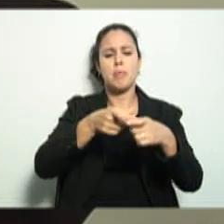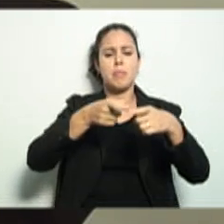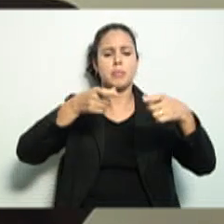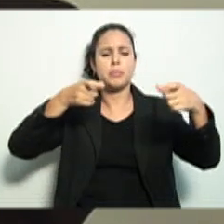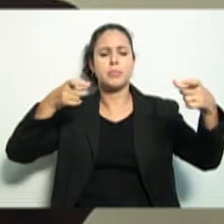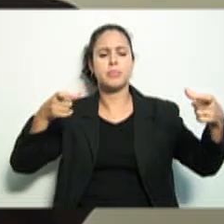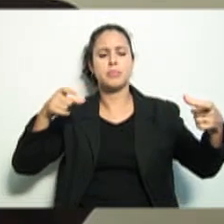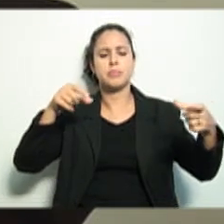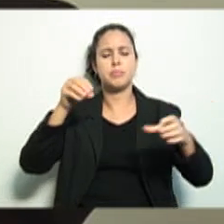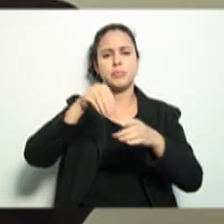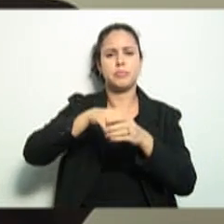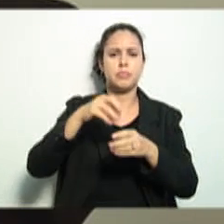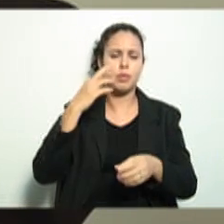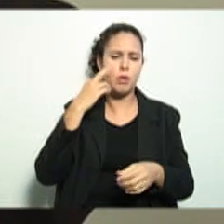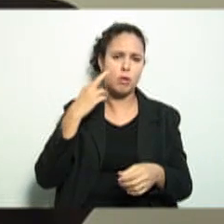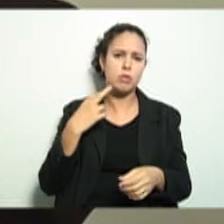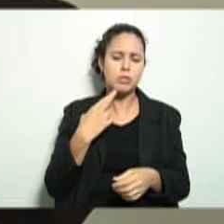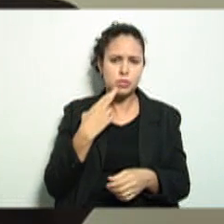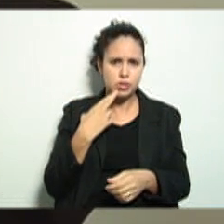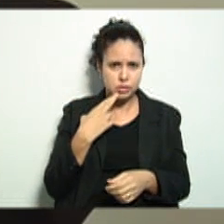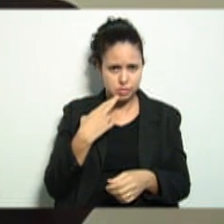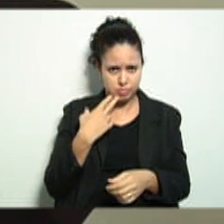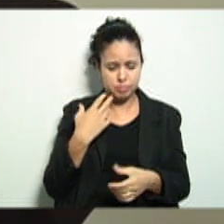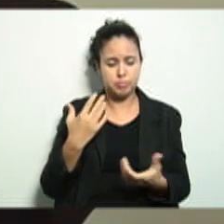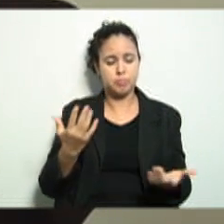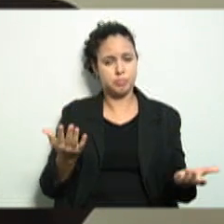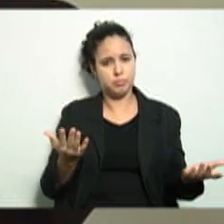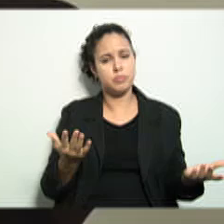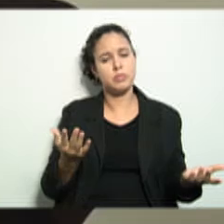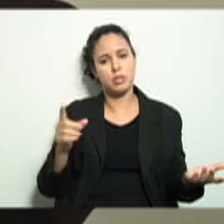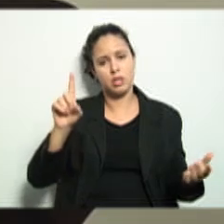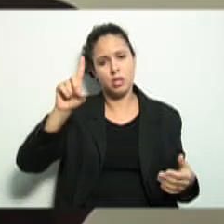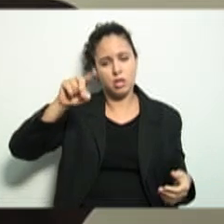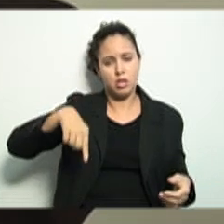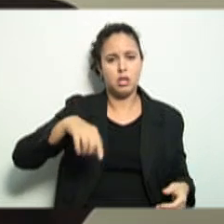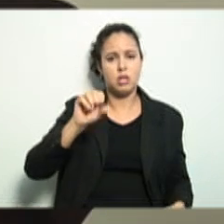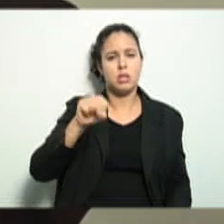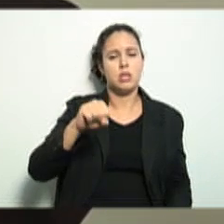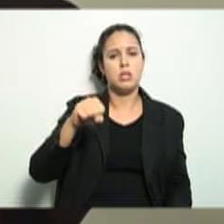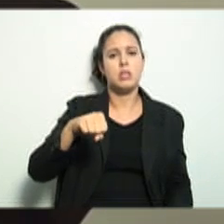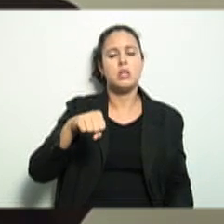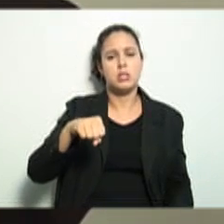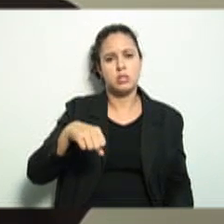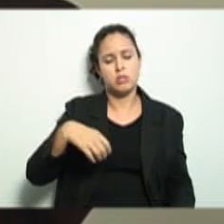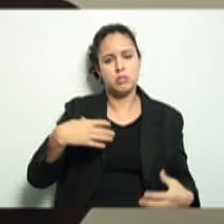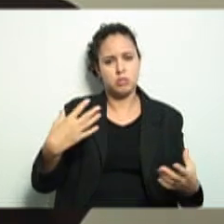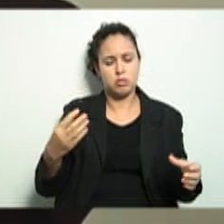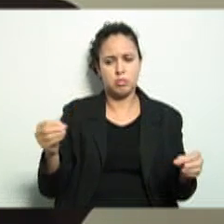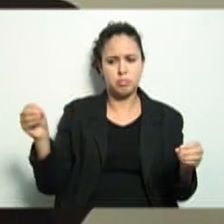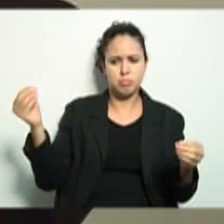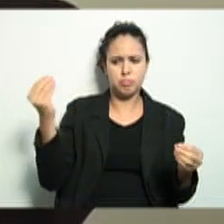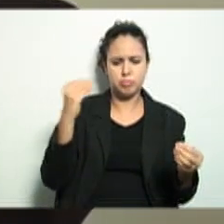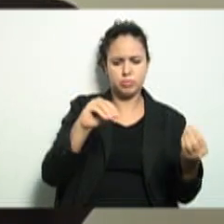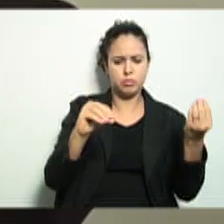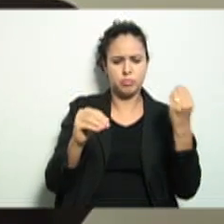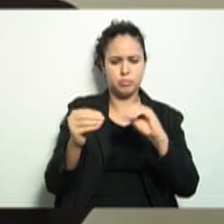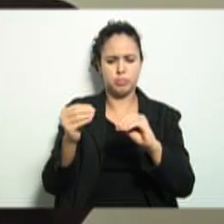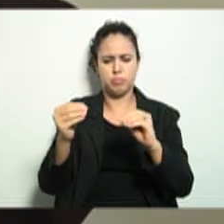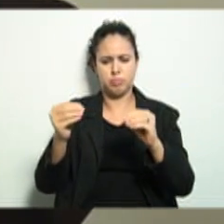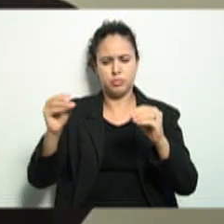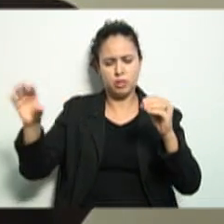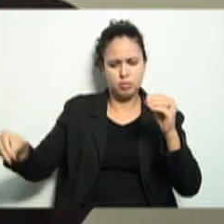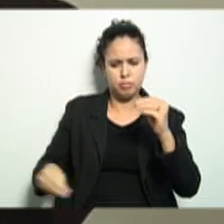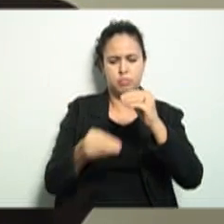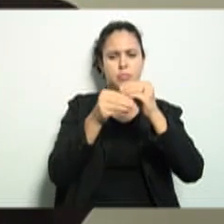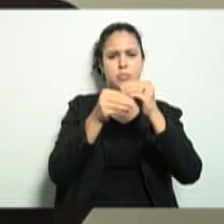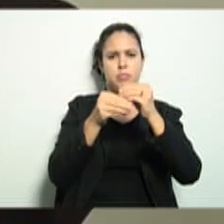dizer que os grandes potenciais são os potenciais de agregação de valor. Hoje,